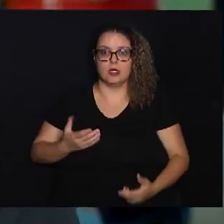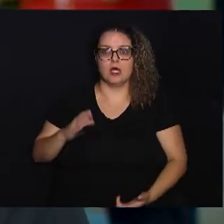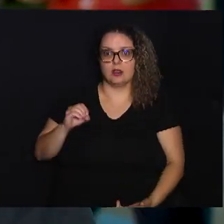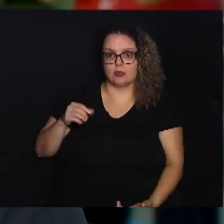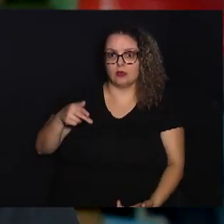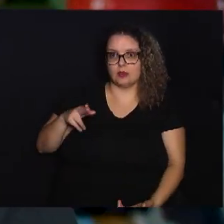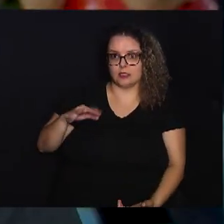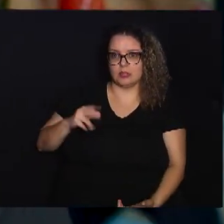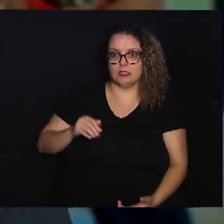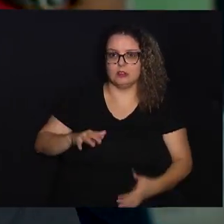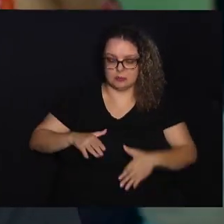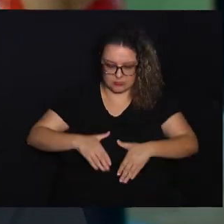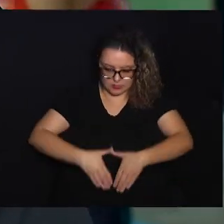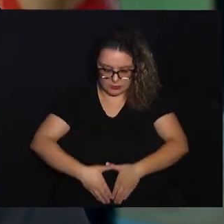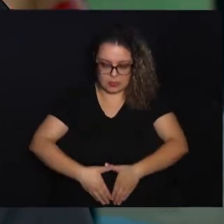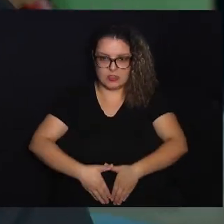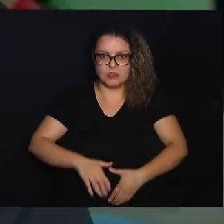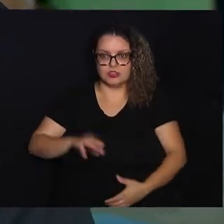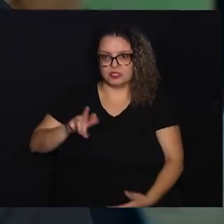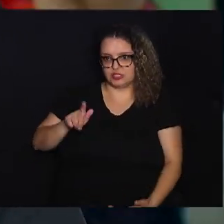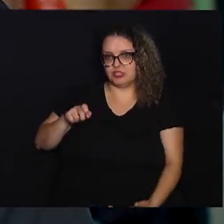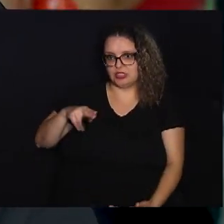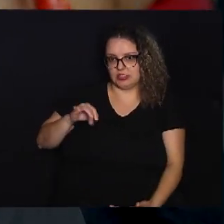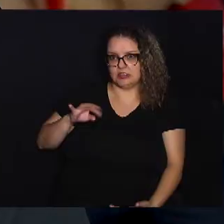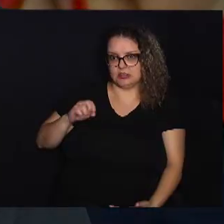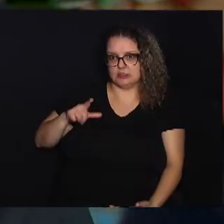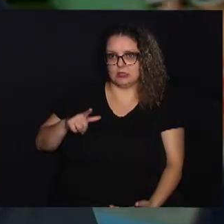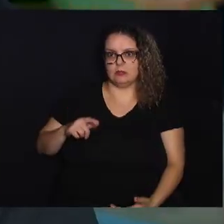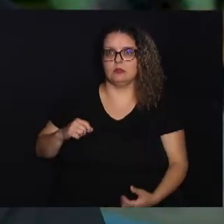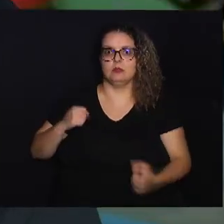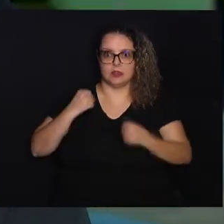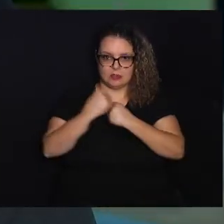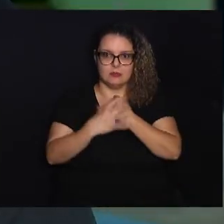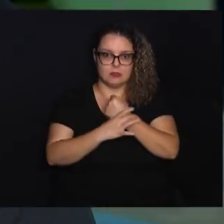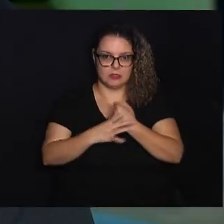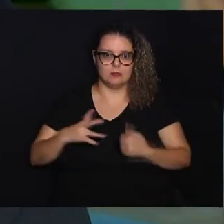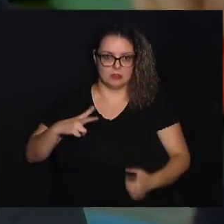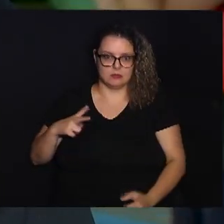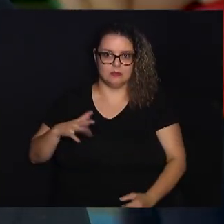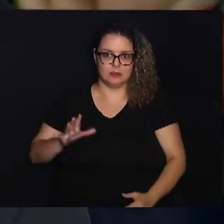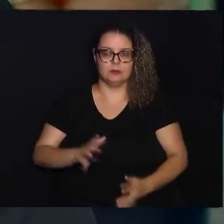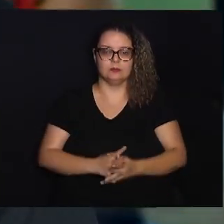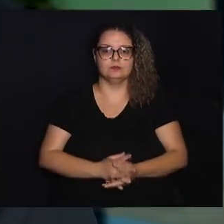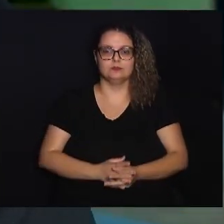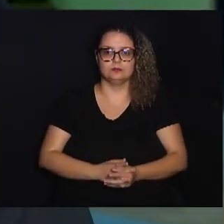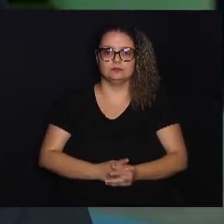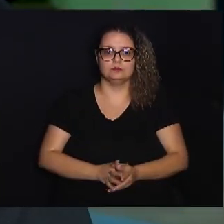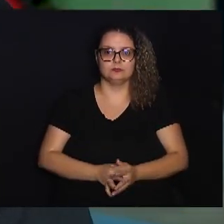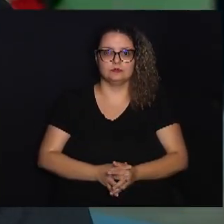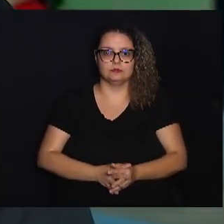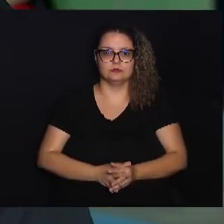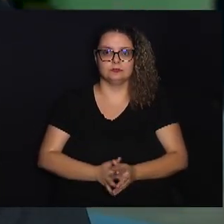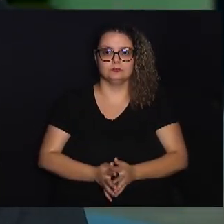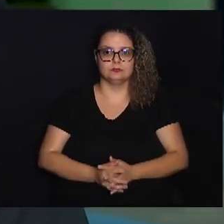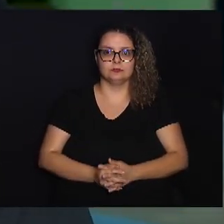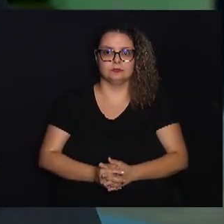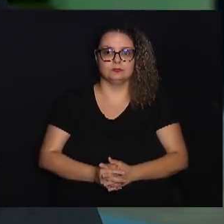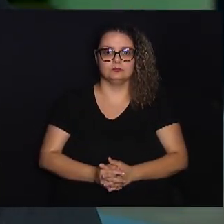de boca e, lógico, a coquilha, né? O protetor genital, que são protetores de segurança mais pessoais.